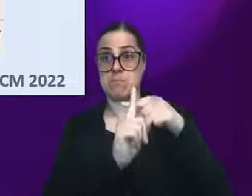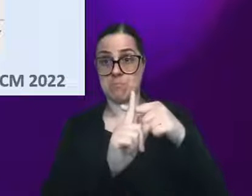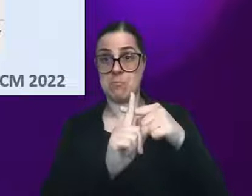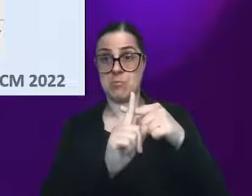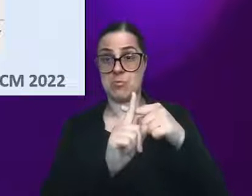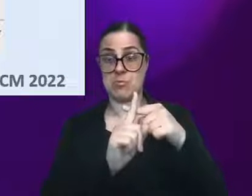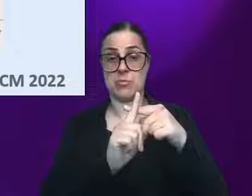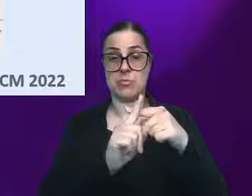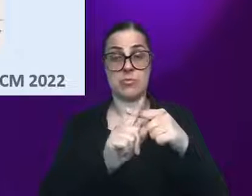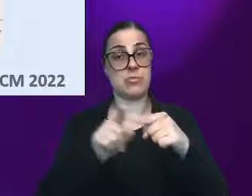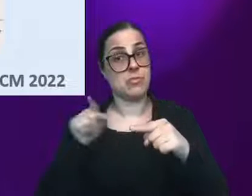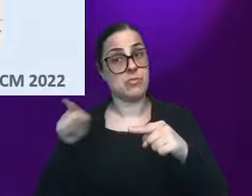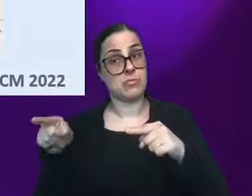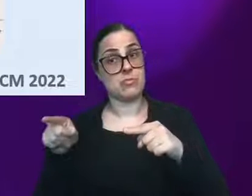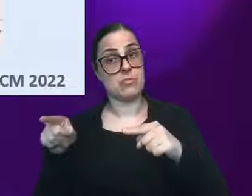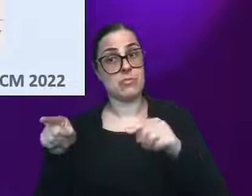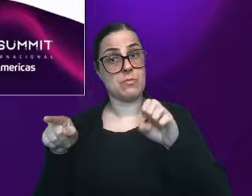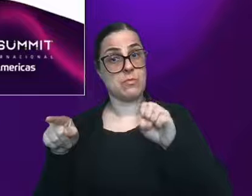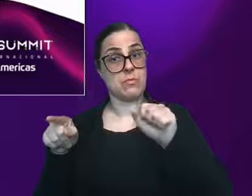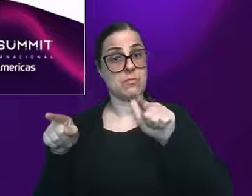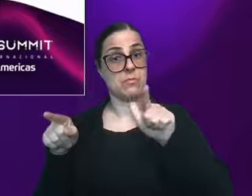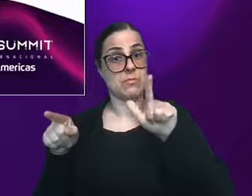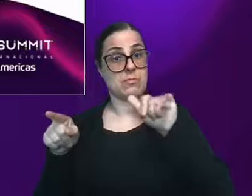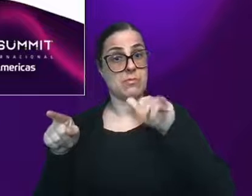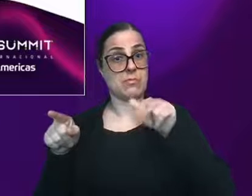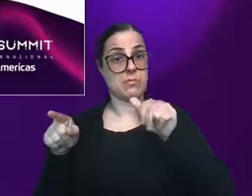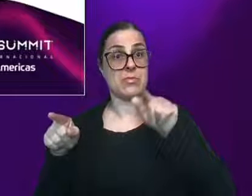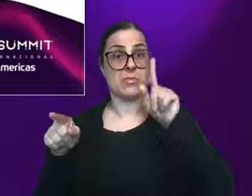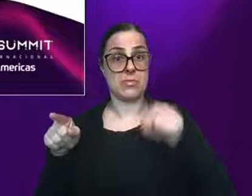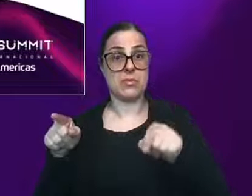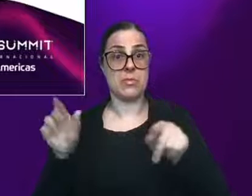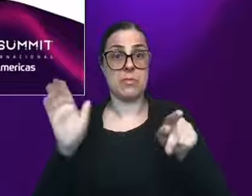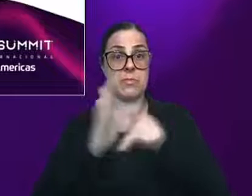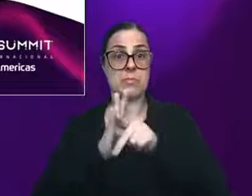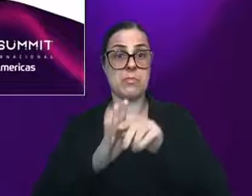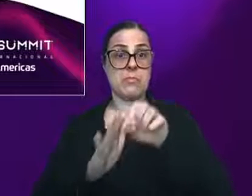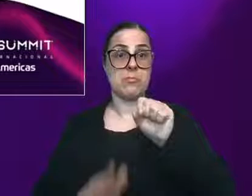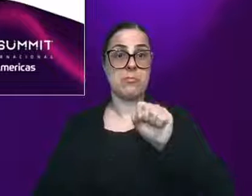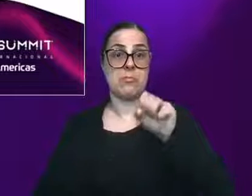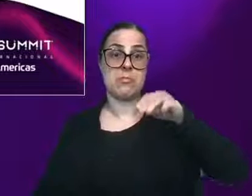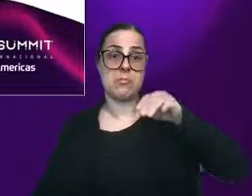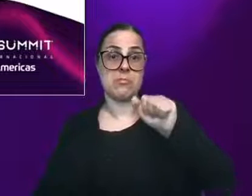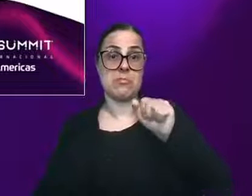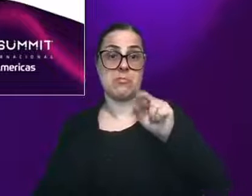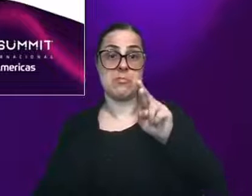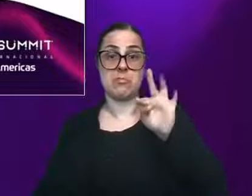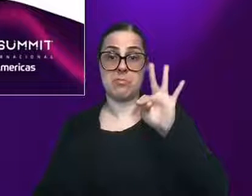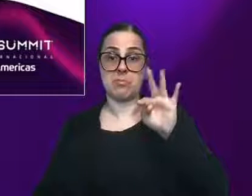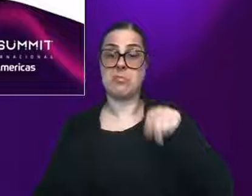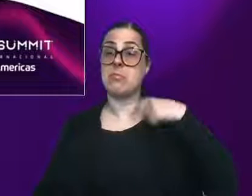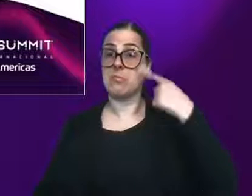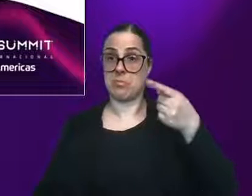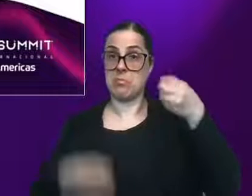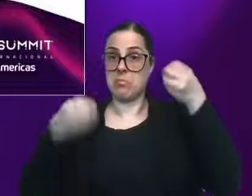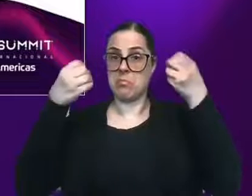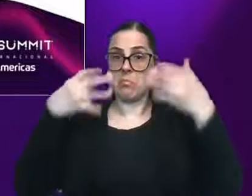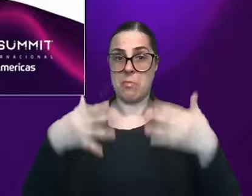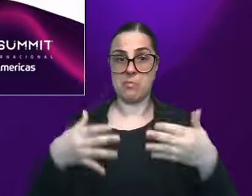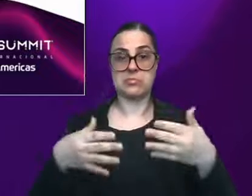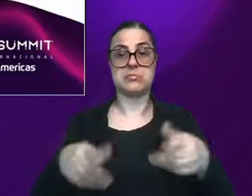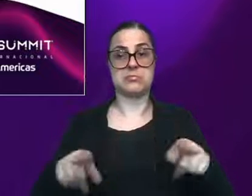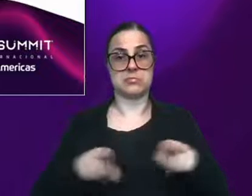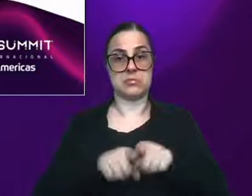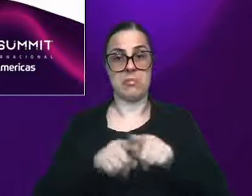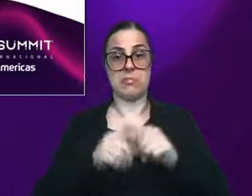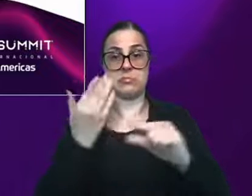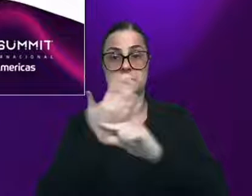no seu trabalho foi o SMART, que a gente vai falar um pouquinho mais sobre isso. O Zampieri, e junto com